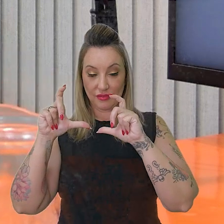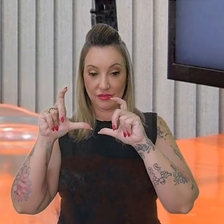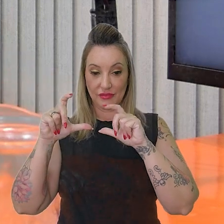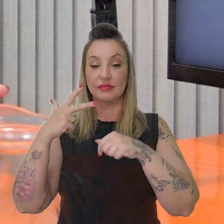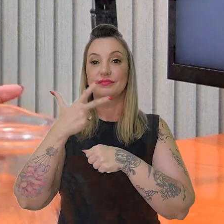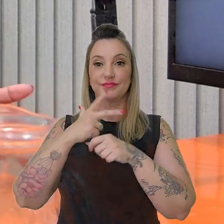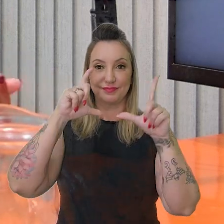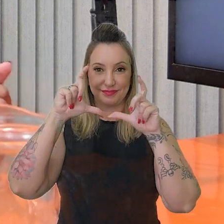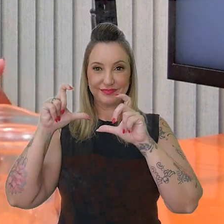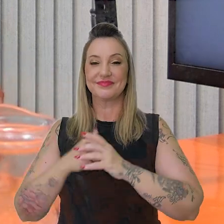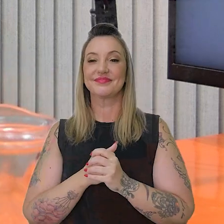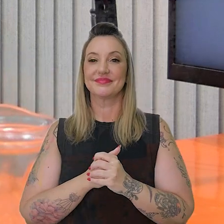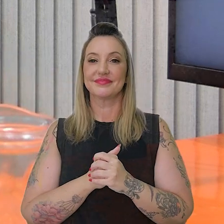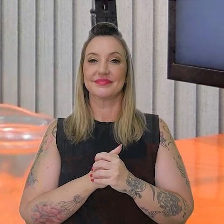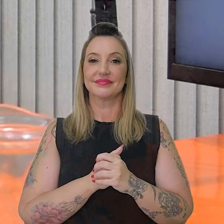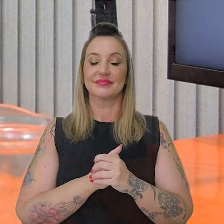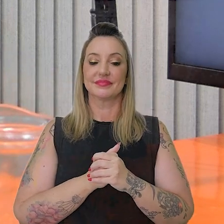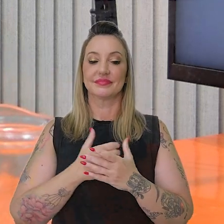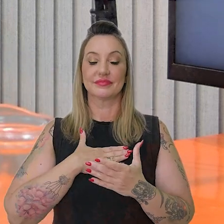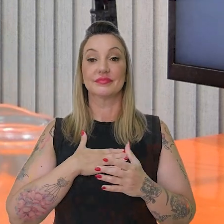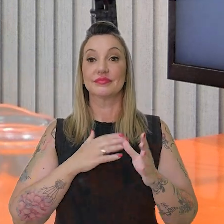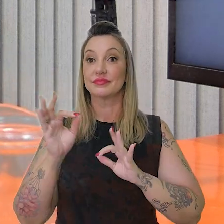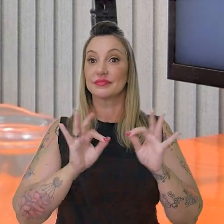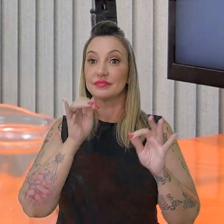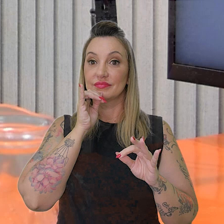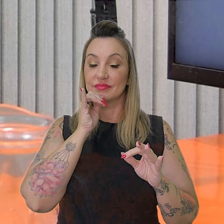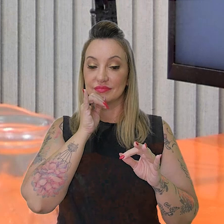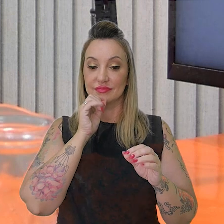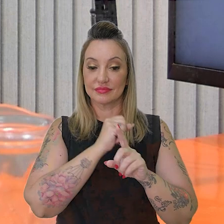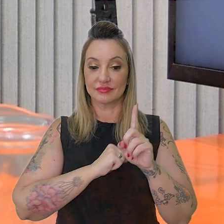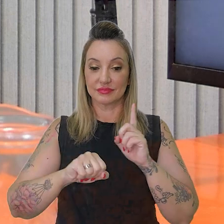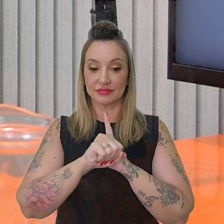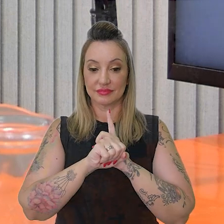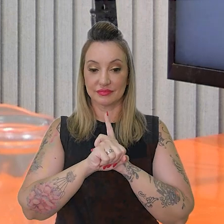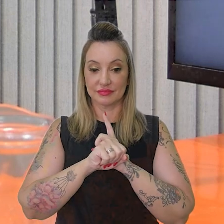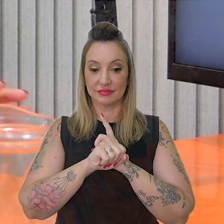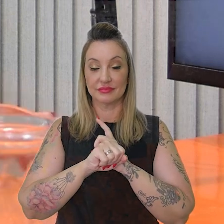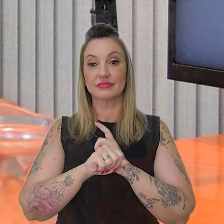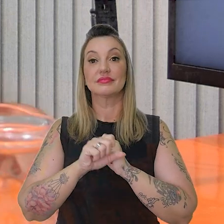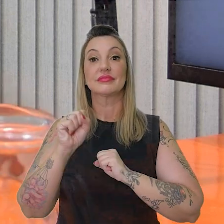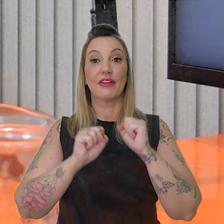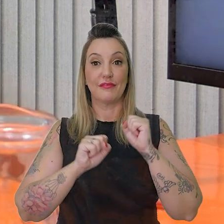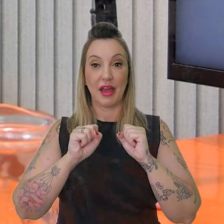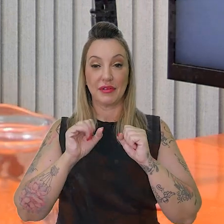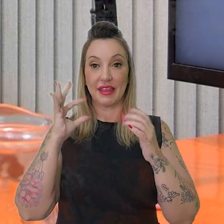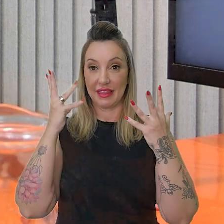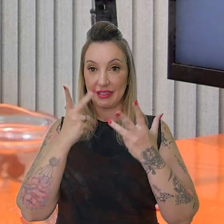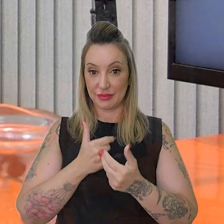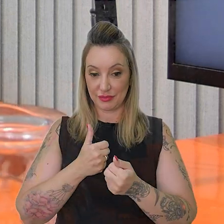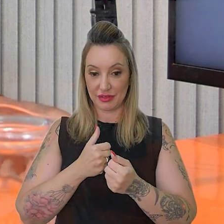estúdio fotográfico dela é fábrica de retratos tá E aí o nosso projeto por exemplo nosso projeto social vai ser a fábrica de deslumbrantes nosso